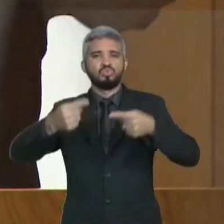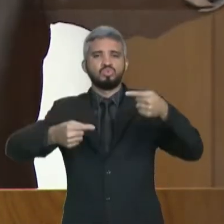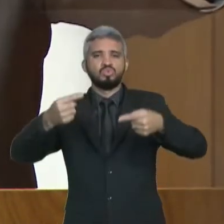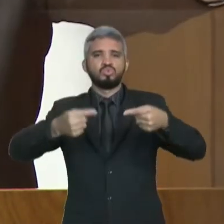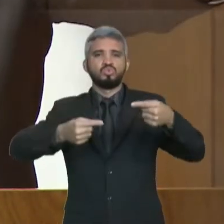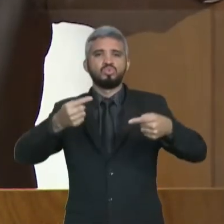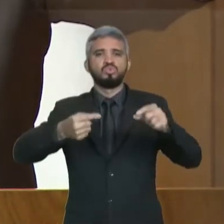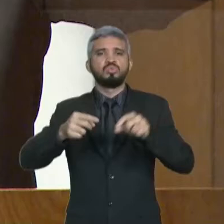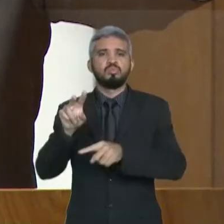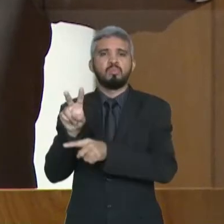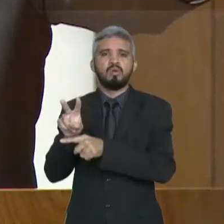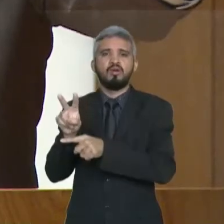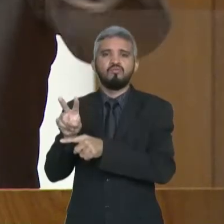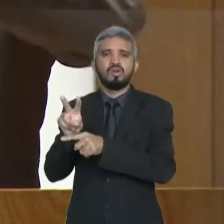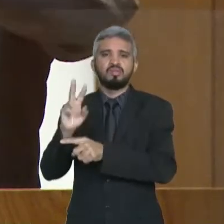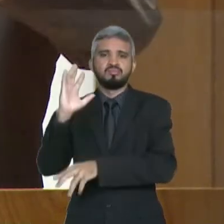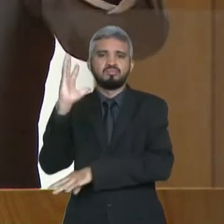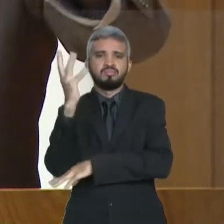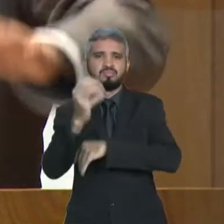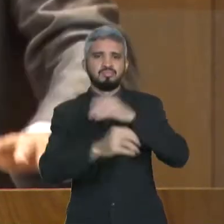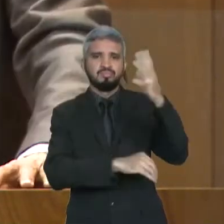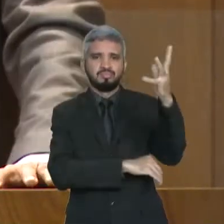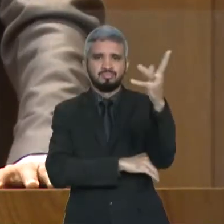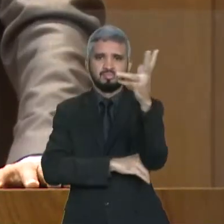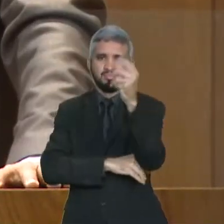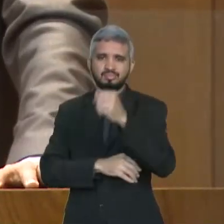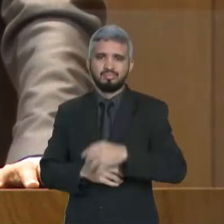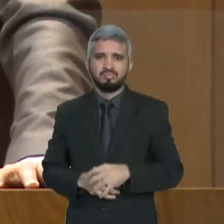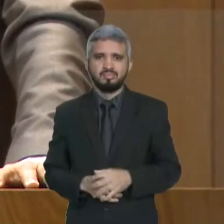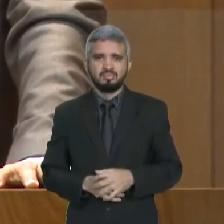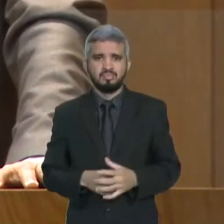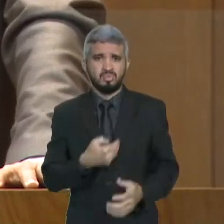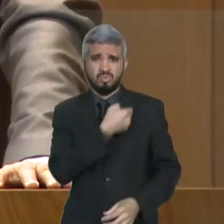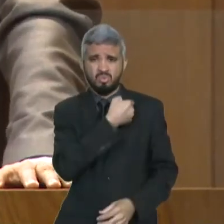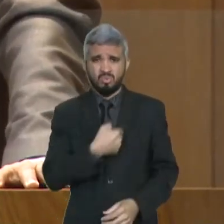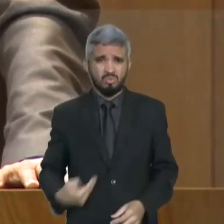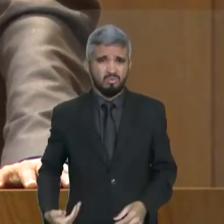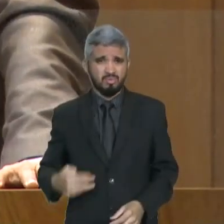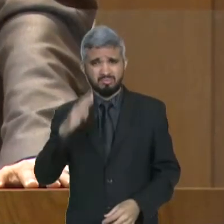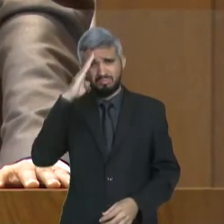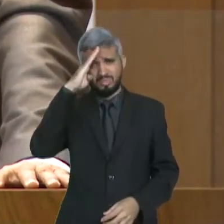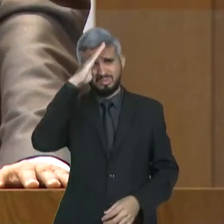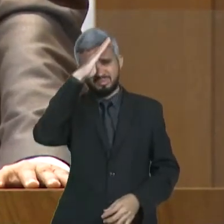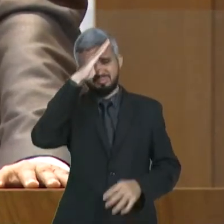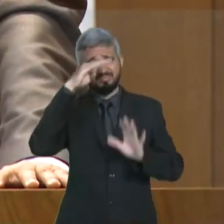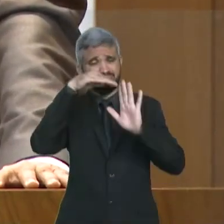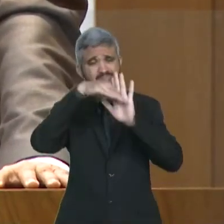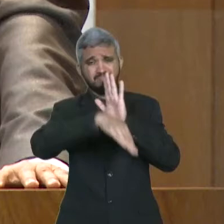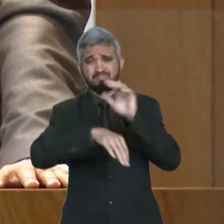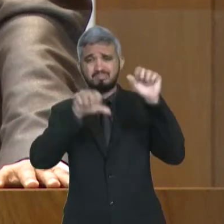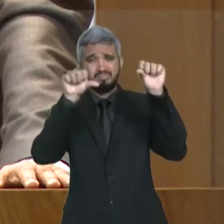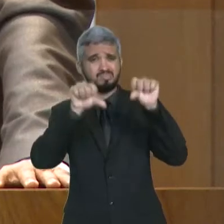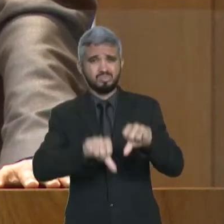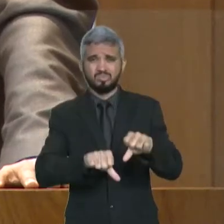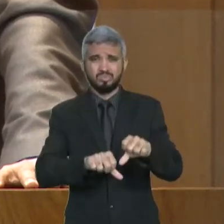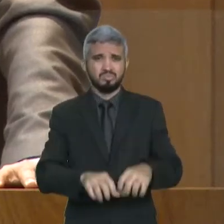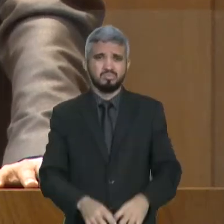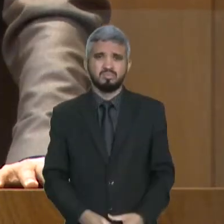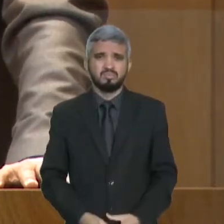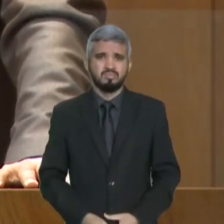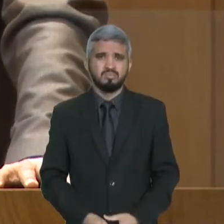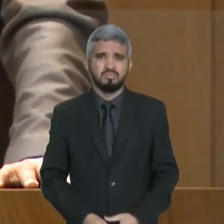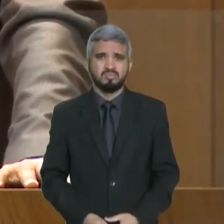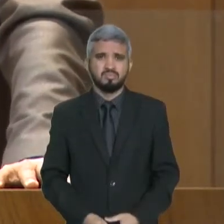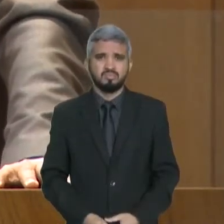para onde a vista alcança é um desastre os resultados são os piores possíveis Olá